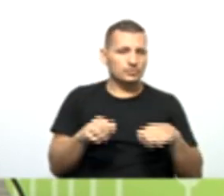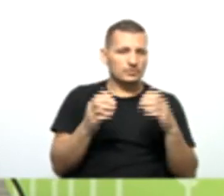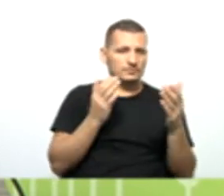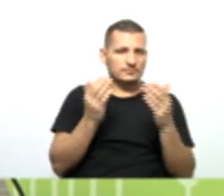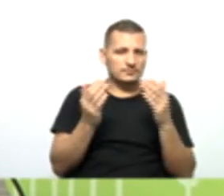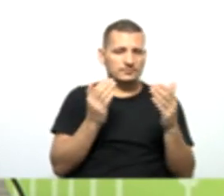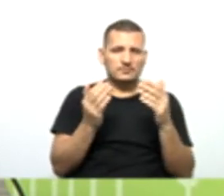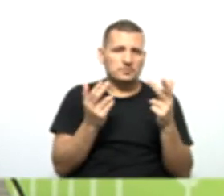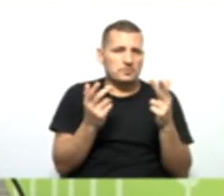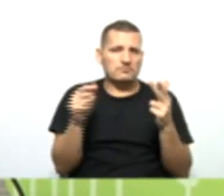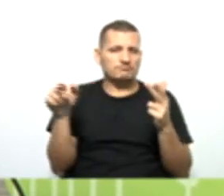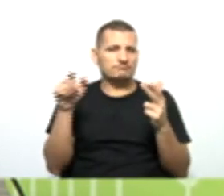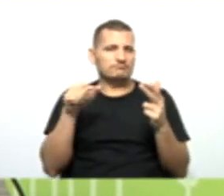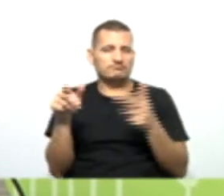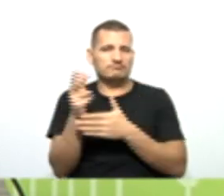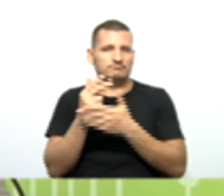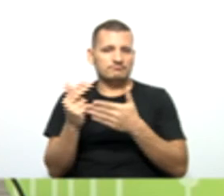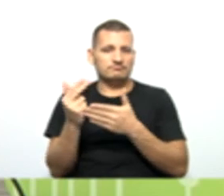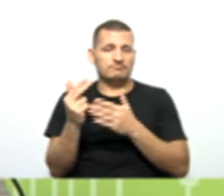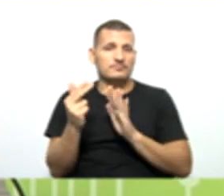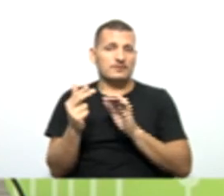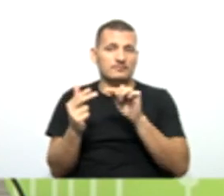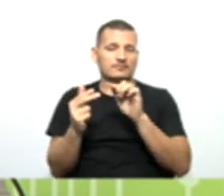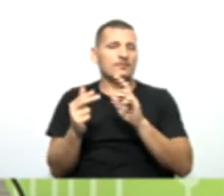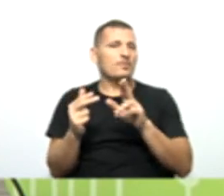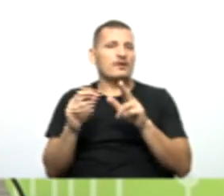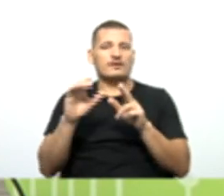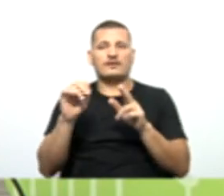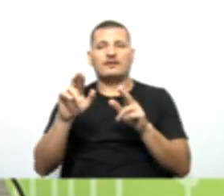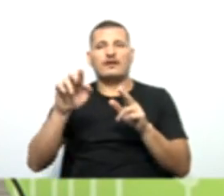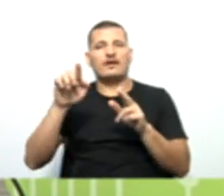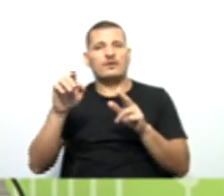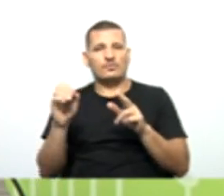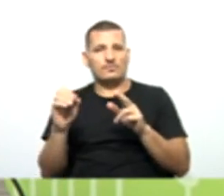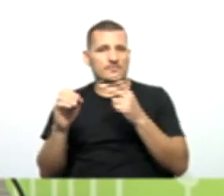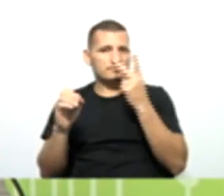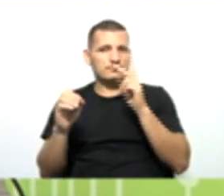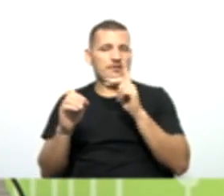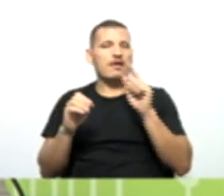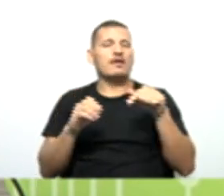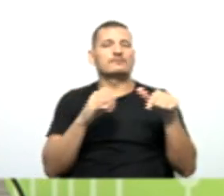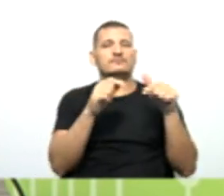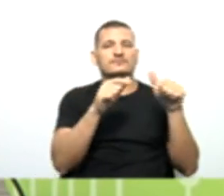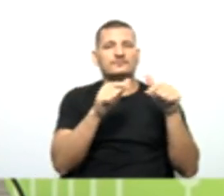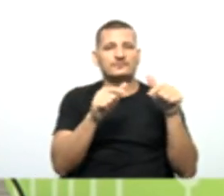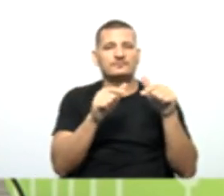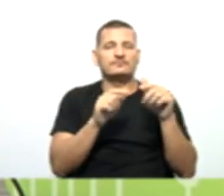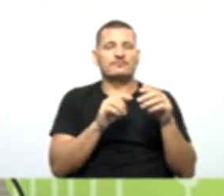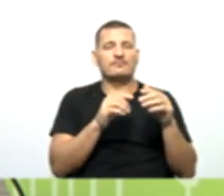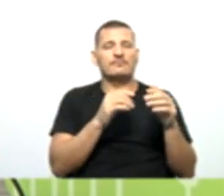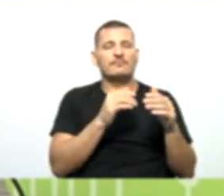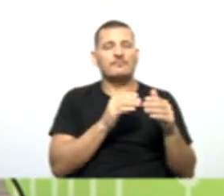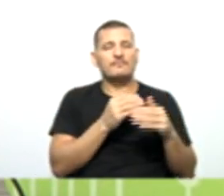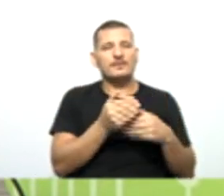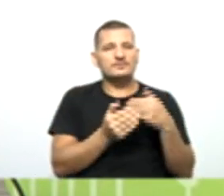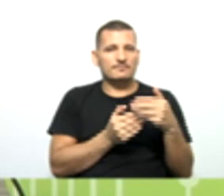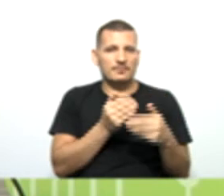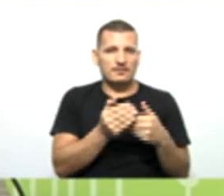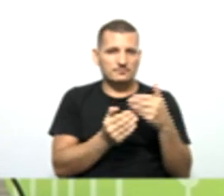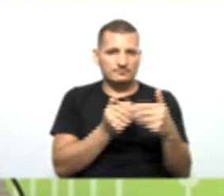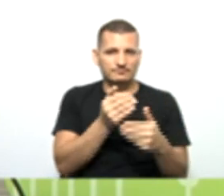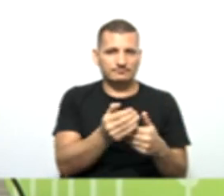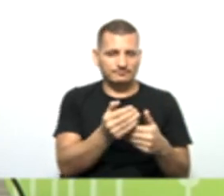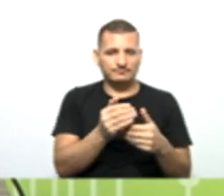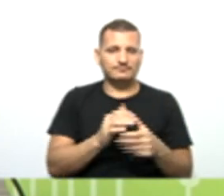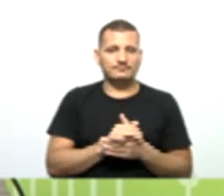o meu organograma, só que ao invés de ser cargos ou pessoas, são atividades, tá? Que devem ser sequenciadas.